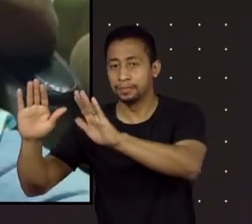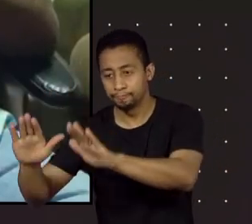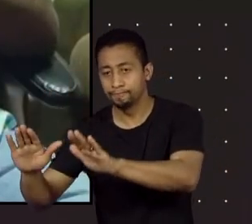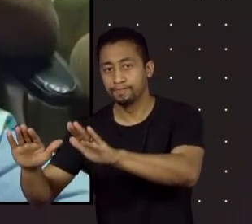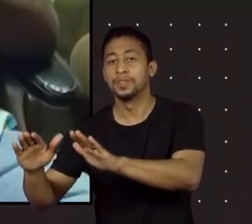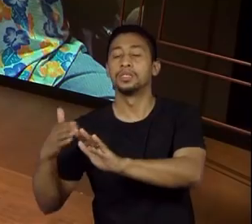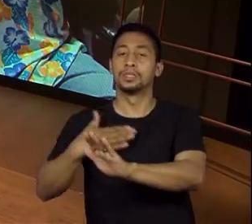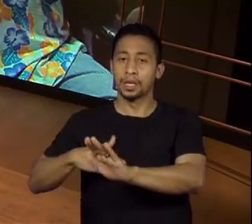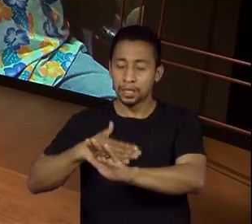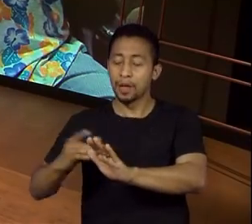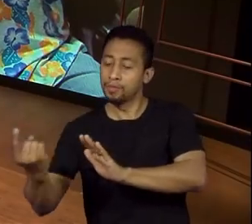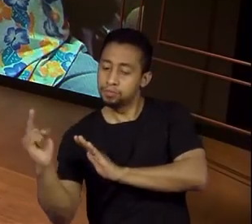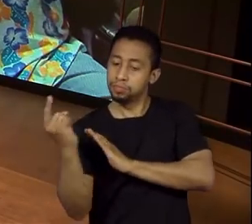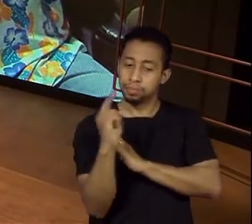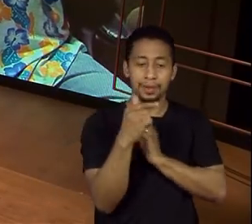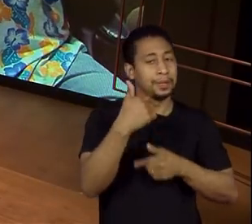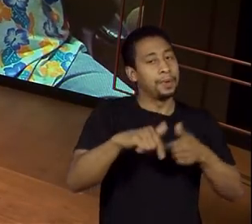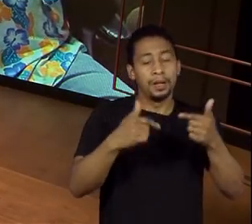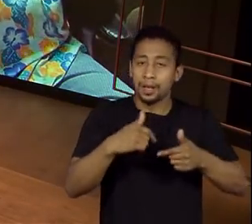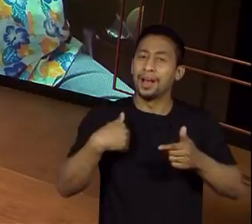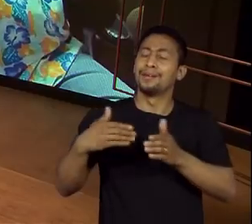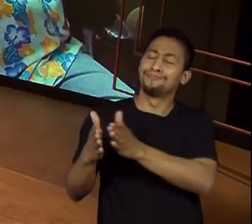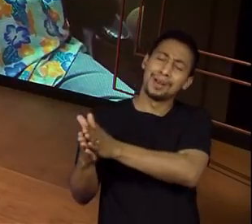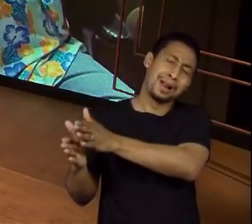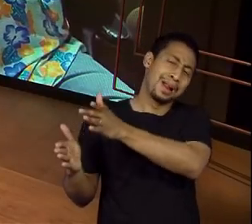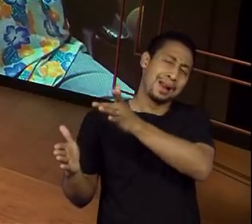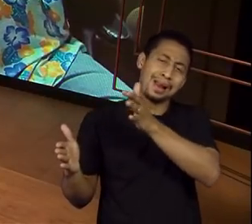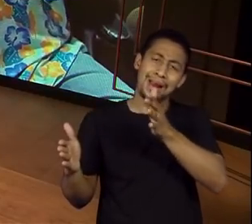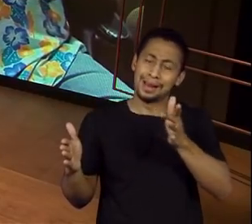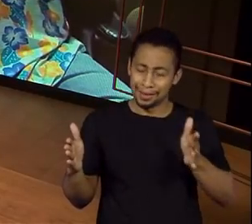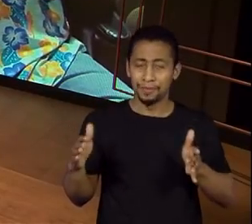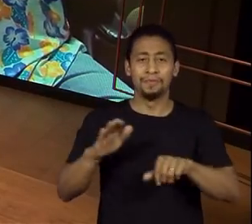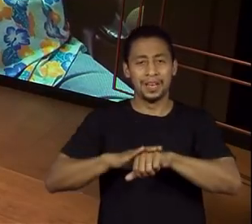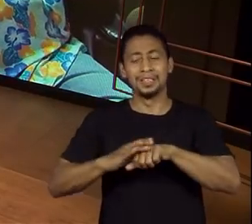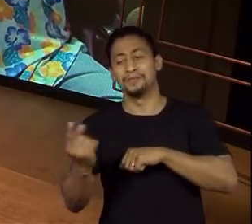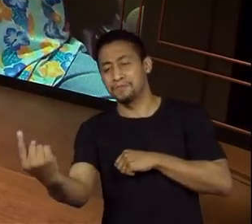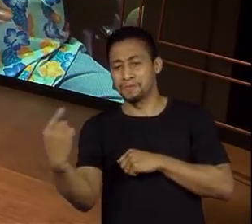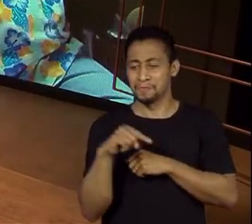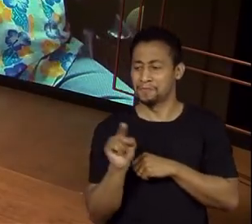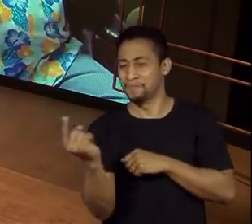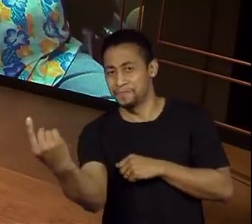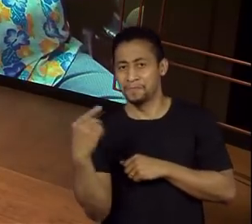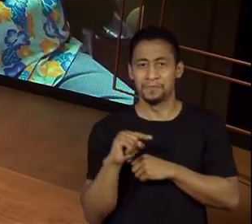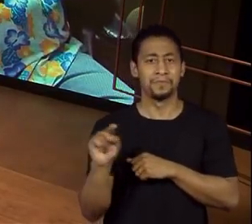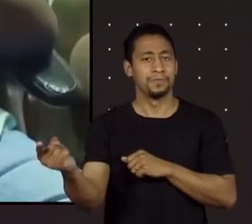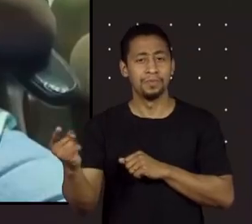E fiquei um bom tempo ali, né? Correndo da polícia,